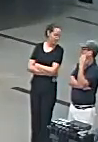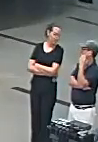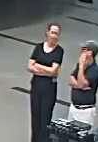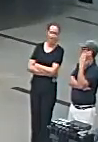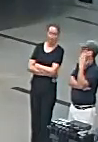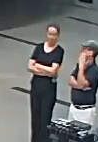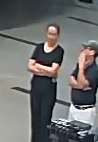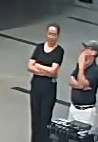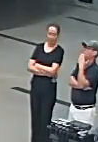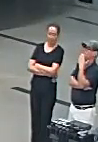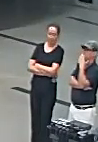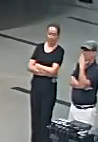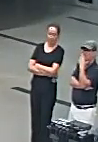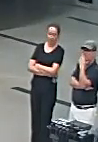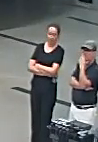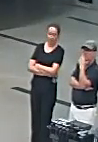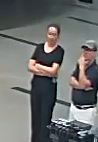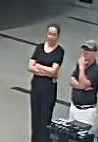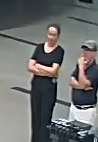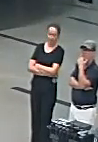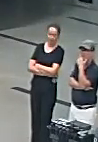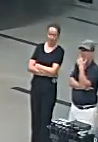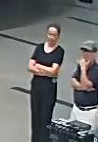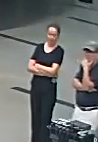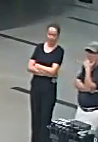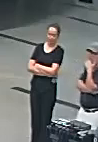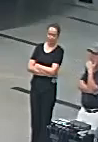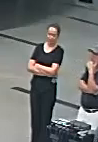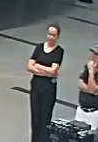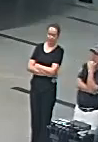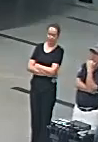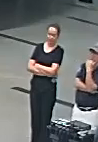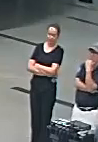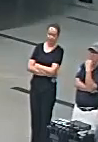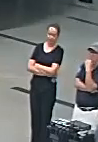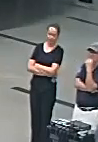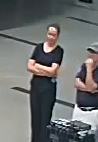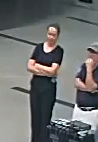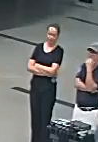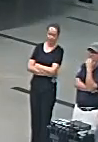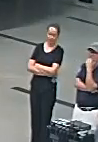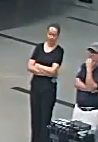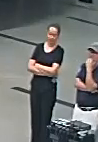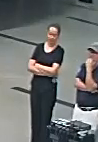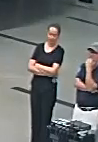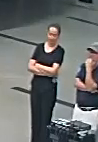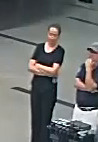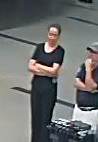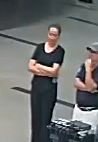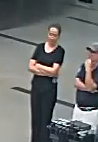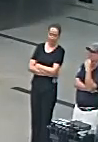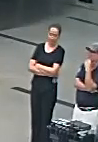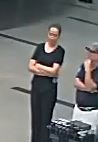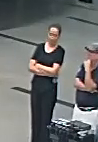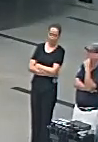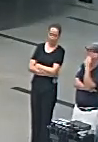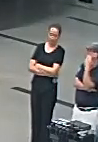em 86 eu estive trabalhando aqui nessa casa com o deputado neif Jabur